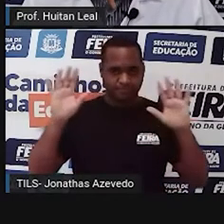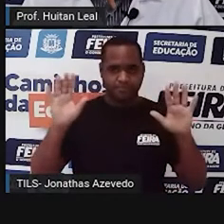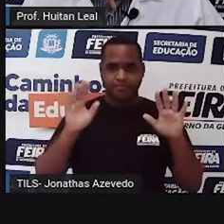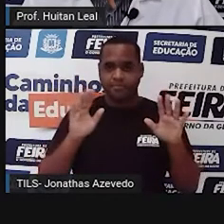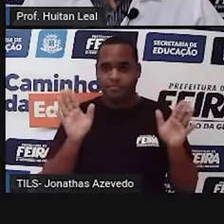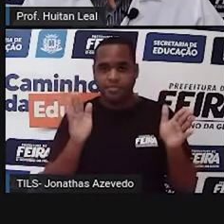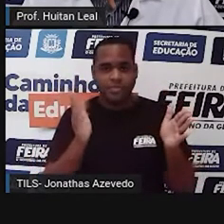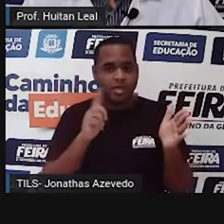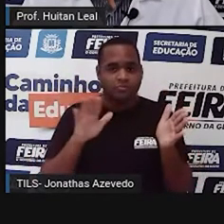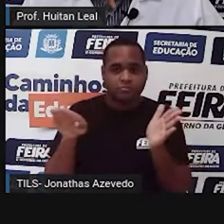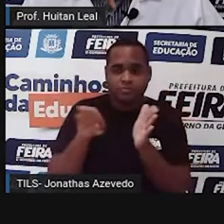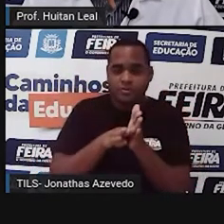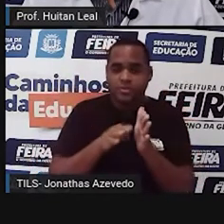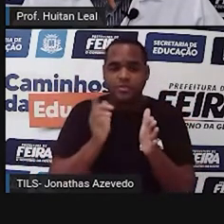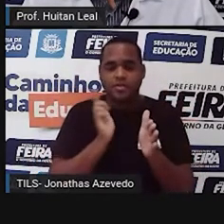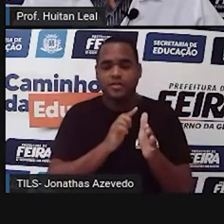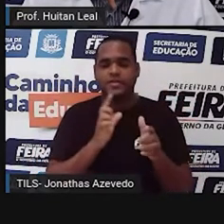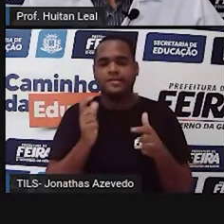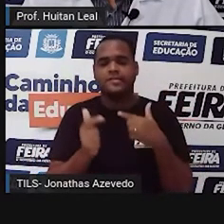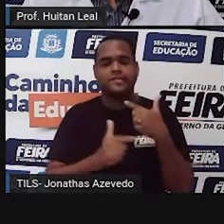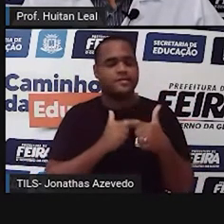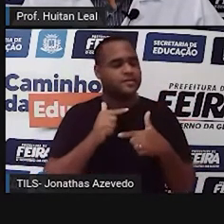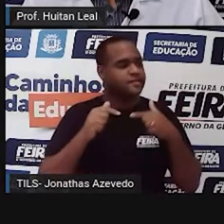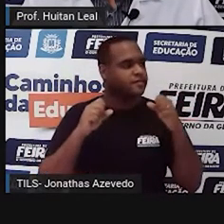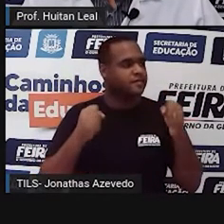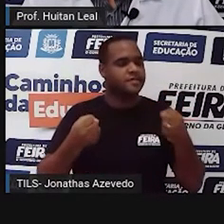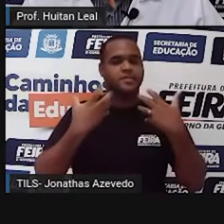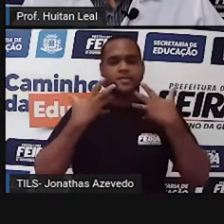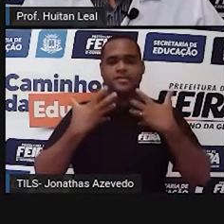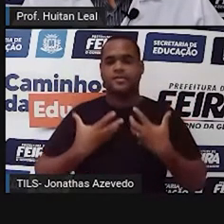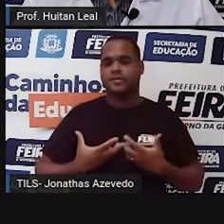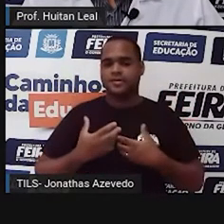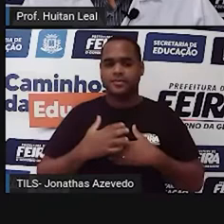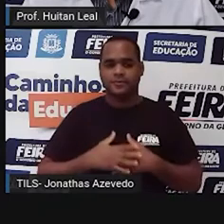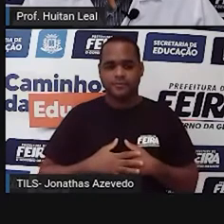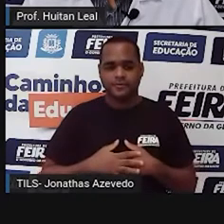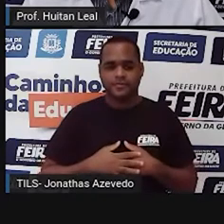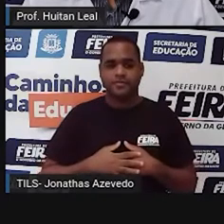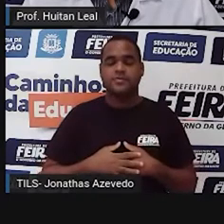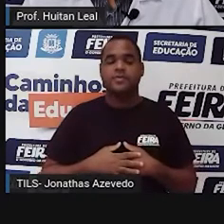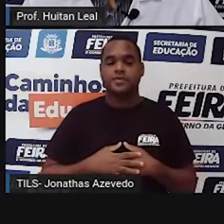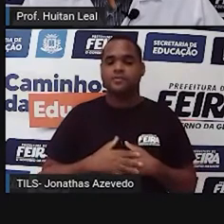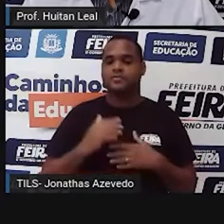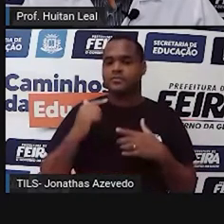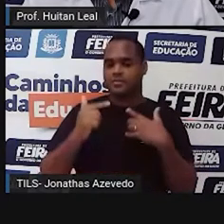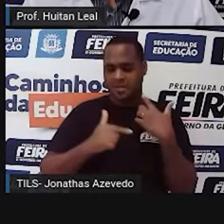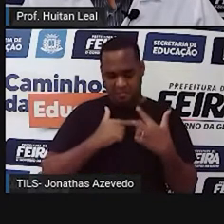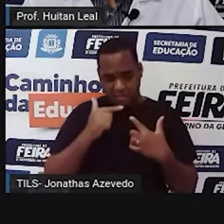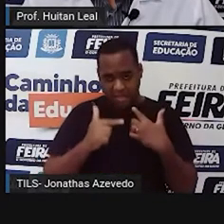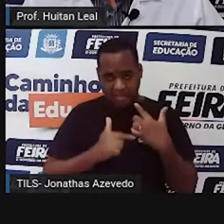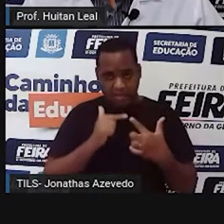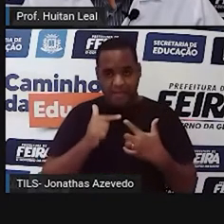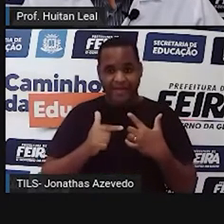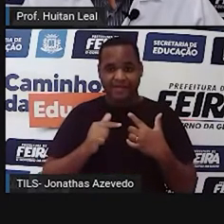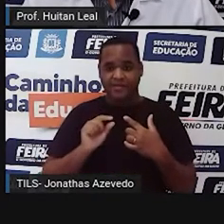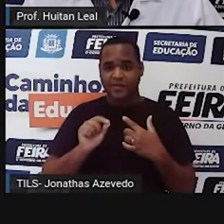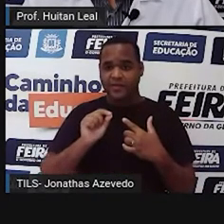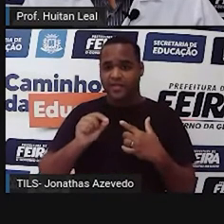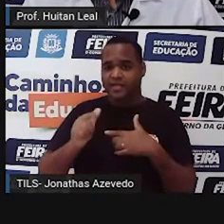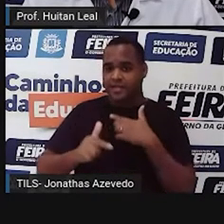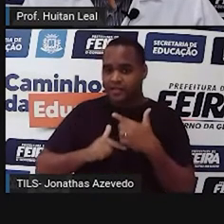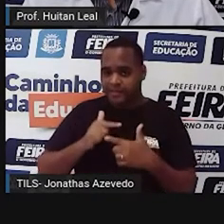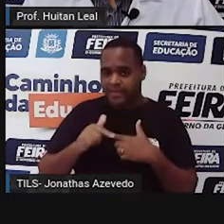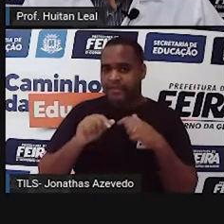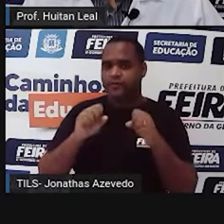chegou, Bento? Trabalhei por demais, estou cansado. Vejam que quando o verbo trabalhei, trabalhei por